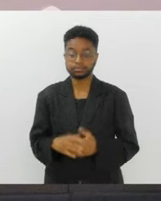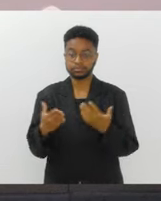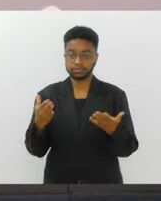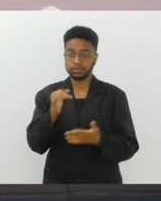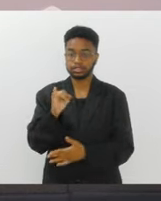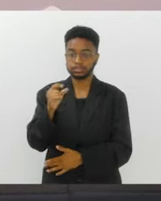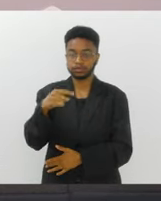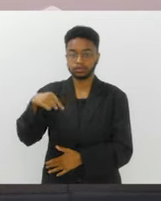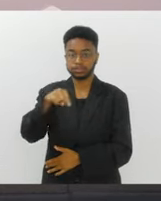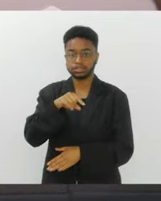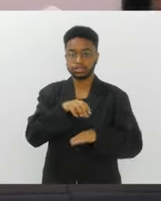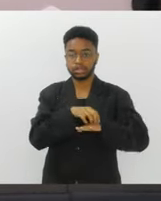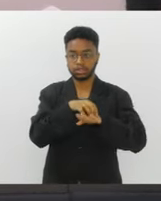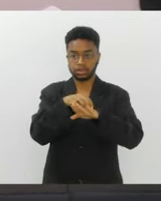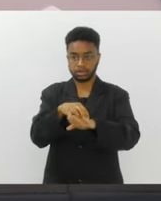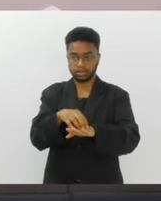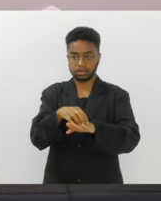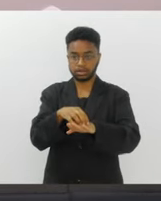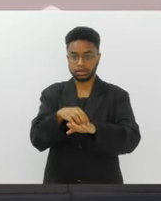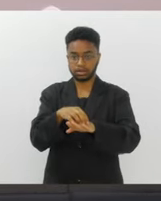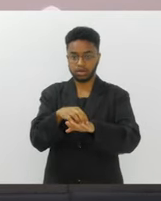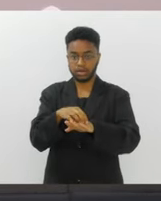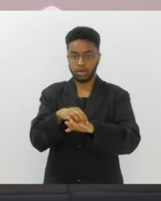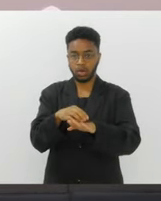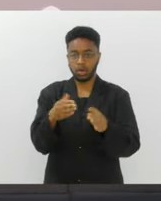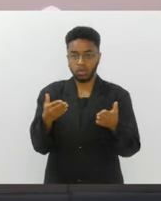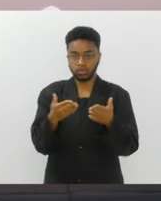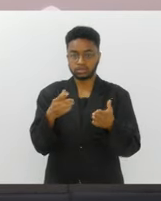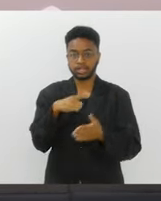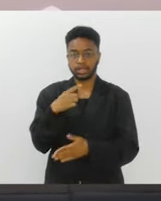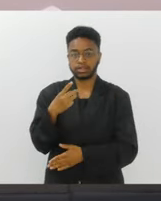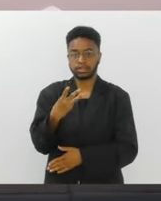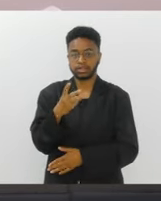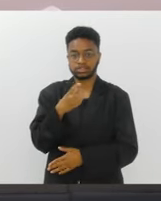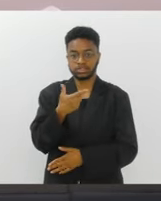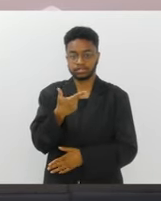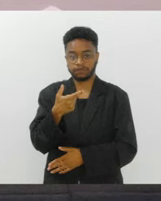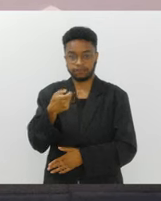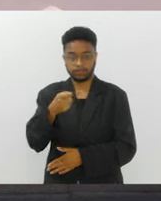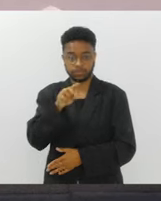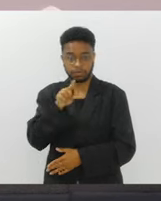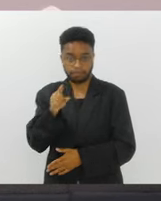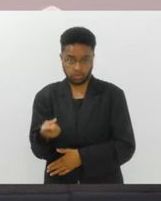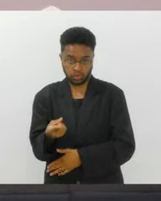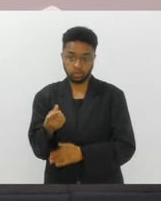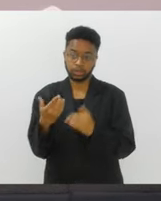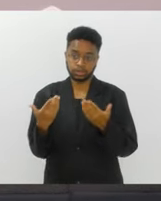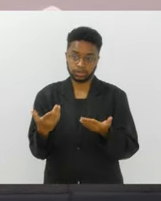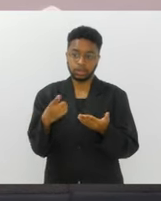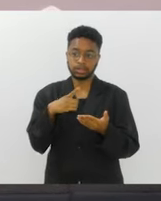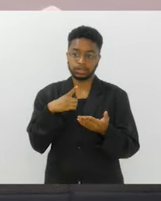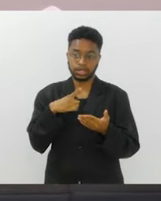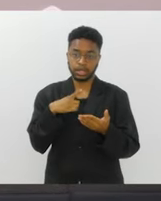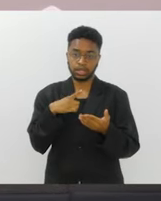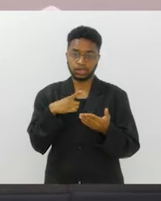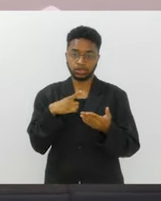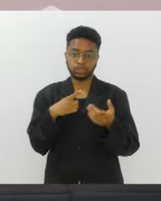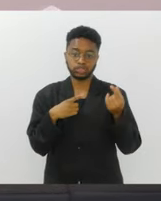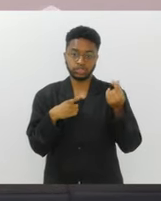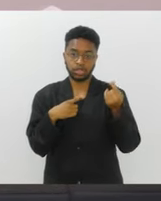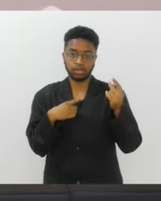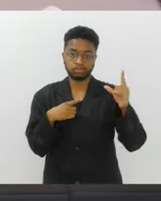está transportando com a tarifa de hoje 320 mil, em tese, a bilheteria vai dar em vermelho.